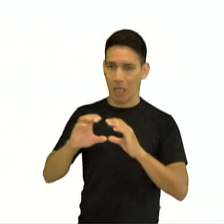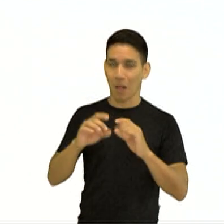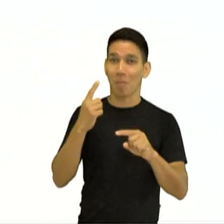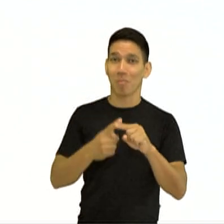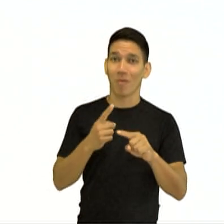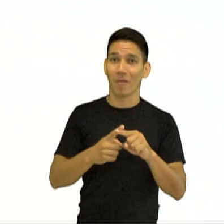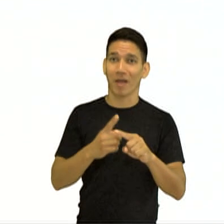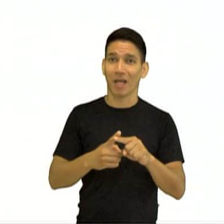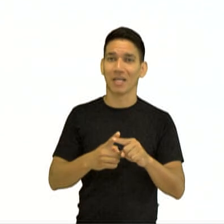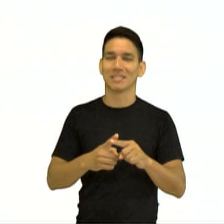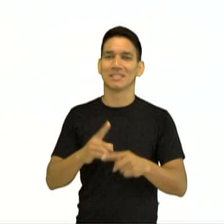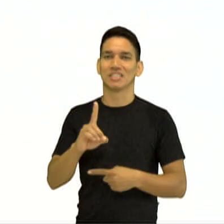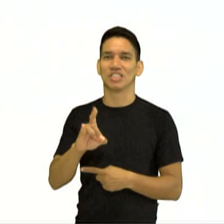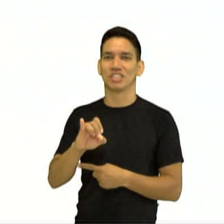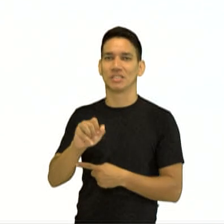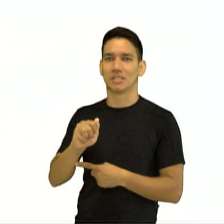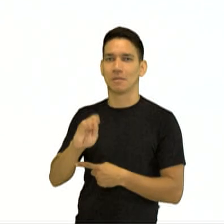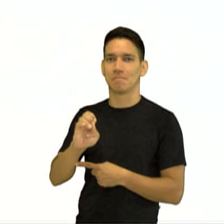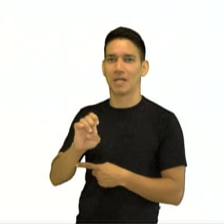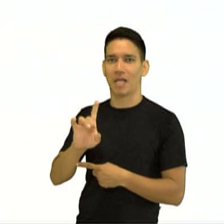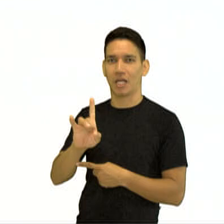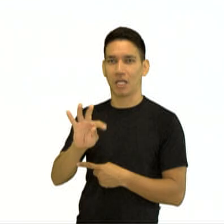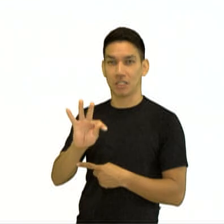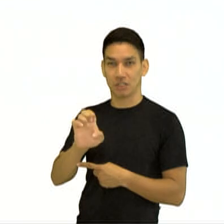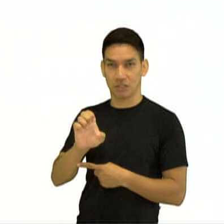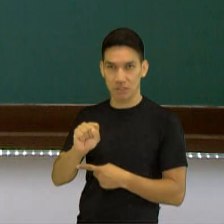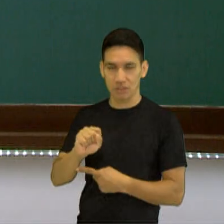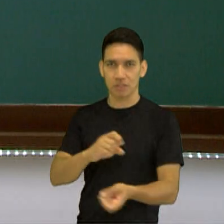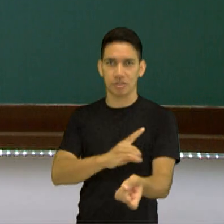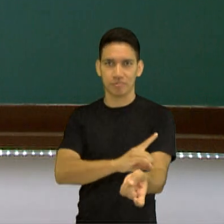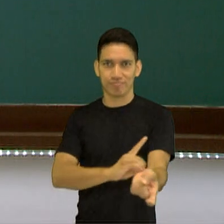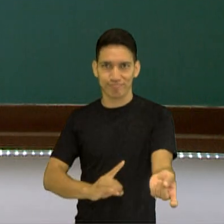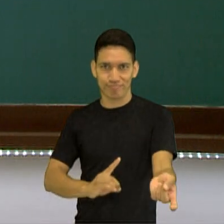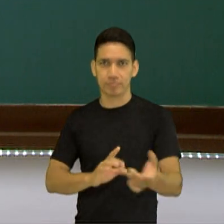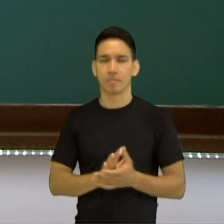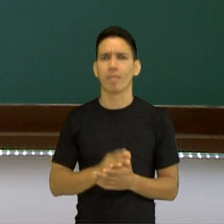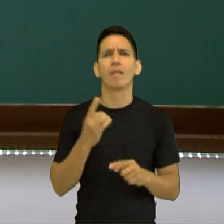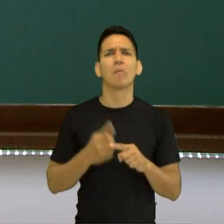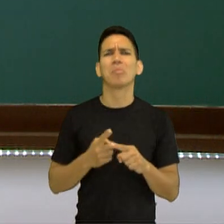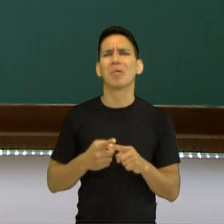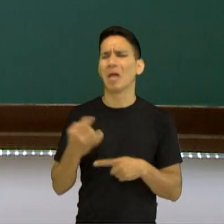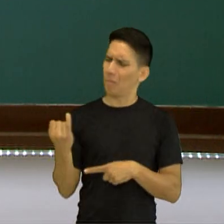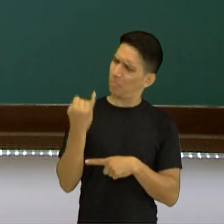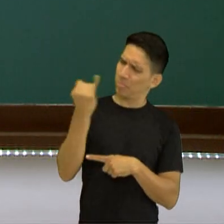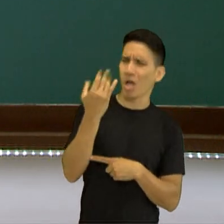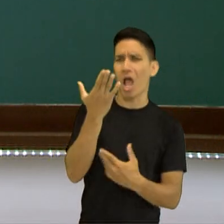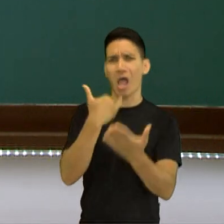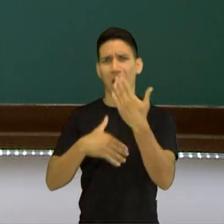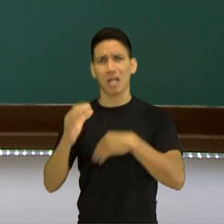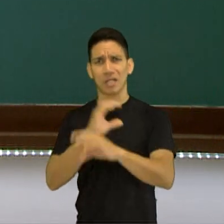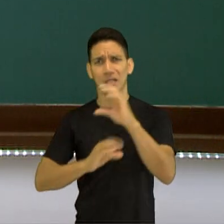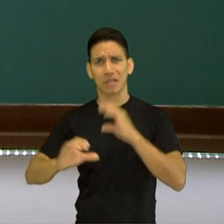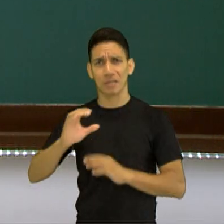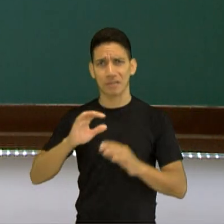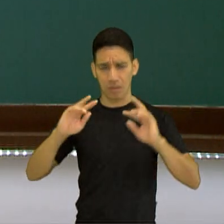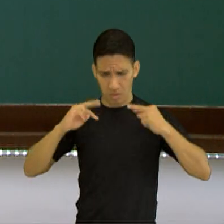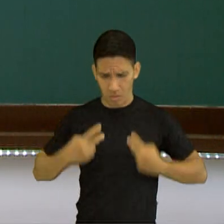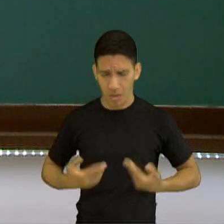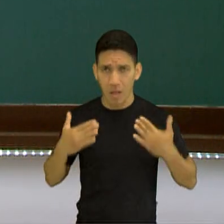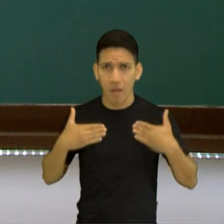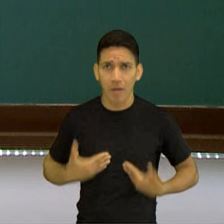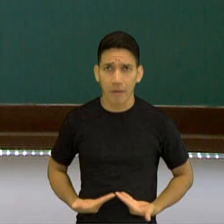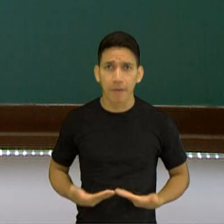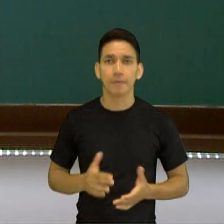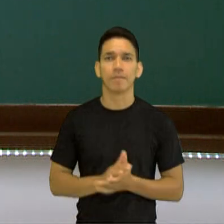diabetes. Por que é tão importante o consumo dos carboidratos para o organismo humano? O